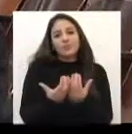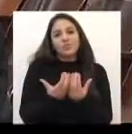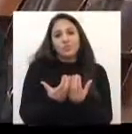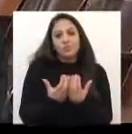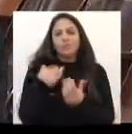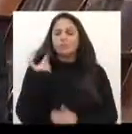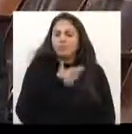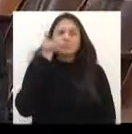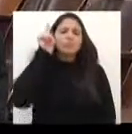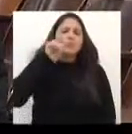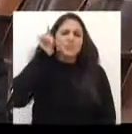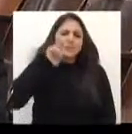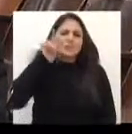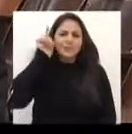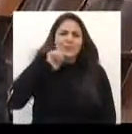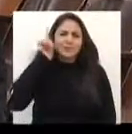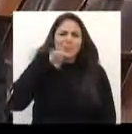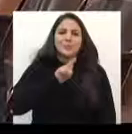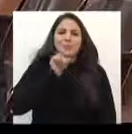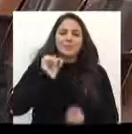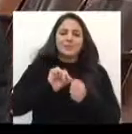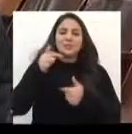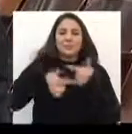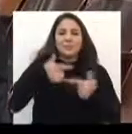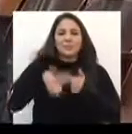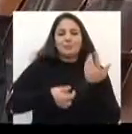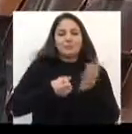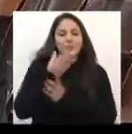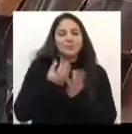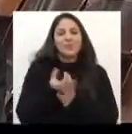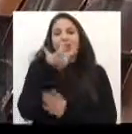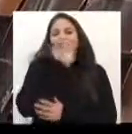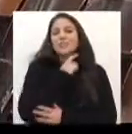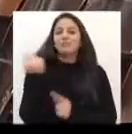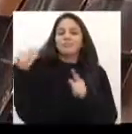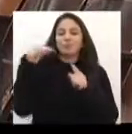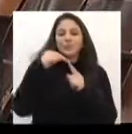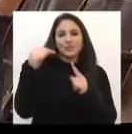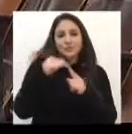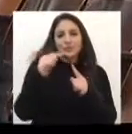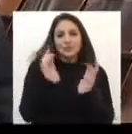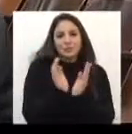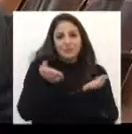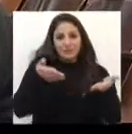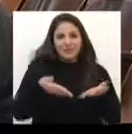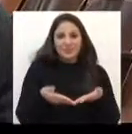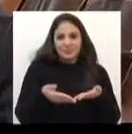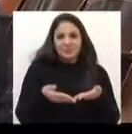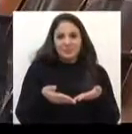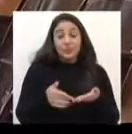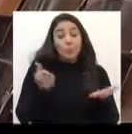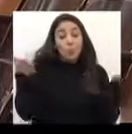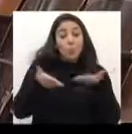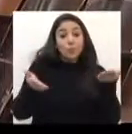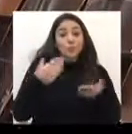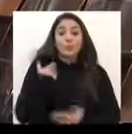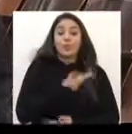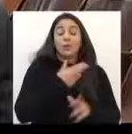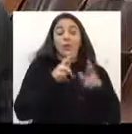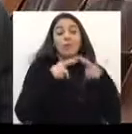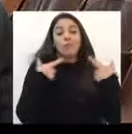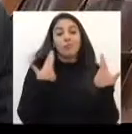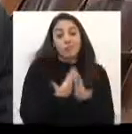podemos fazer um trabalho produtivo. Esse é o grande objetivo do comitê e hoje, na nossa reunião, nós